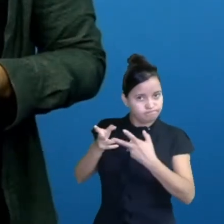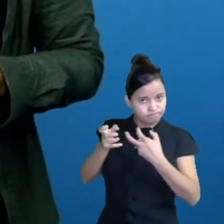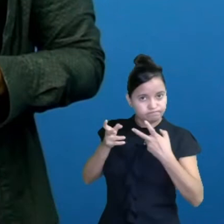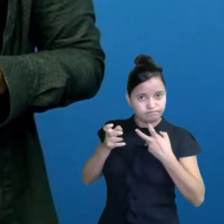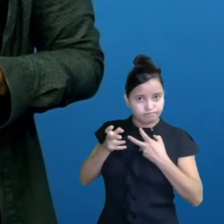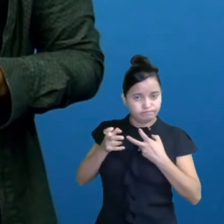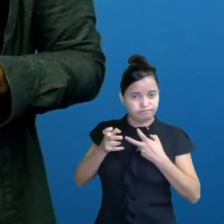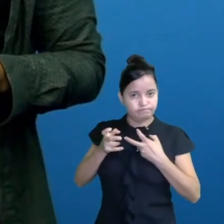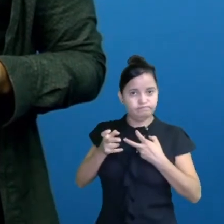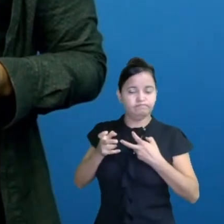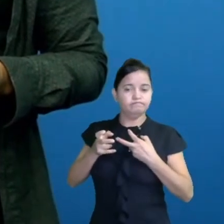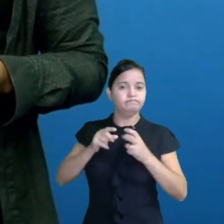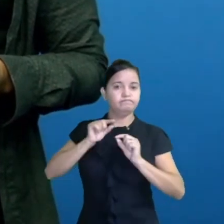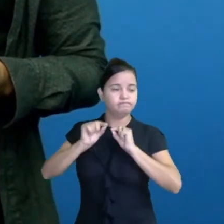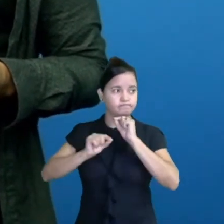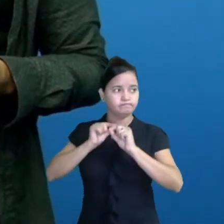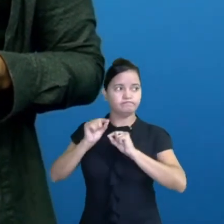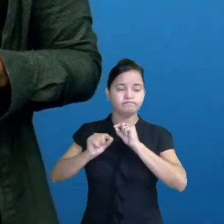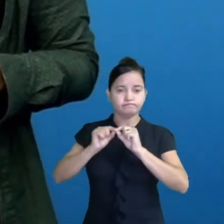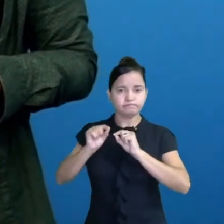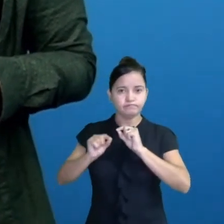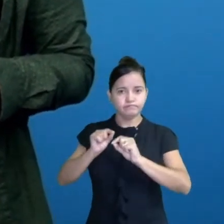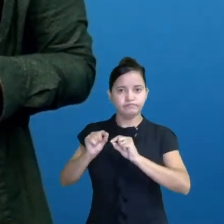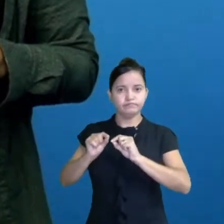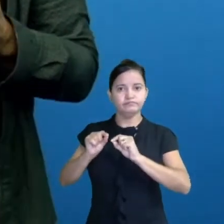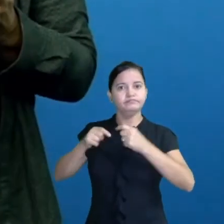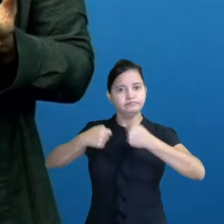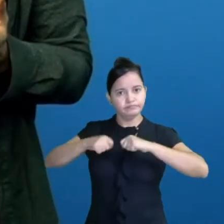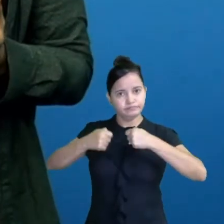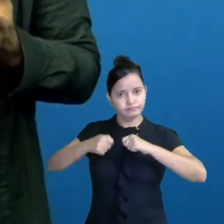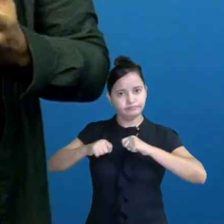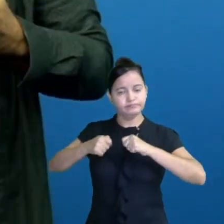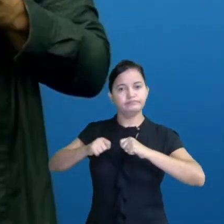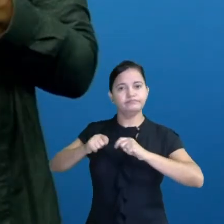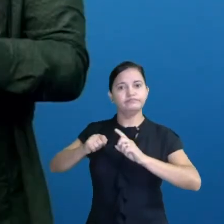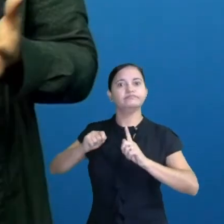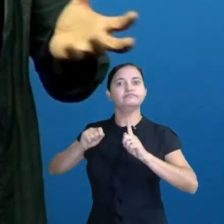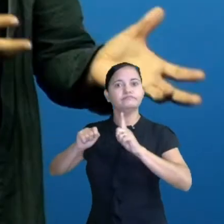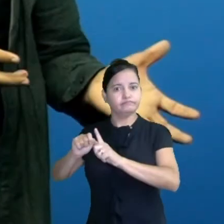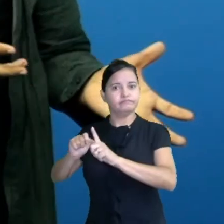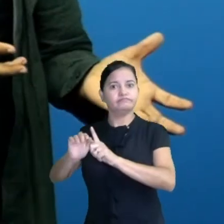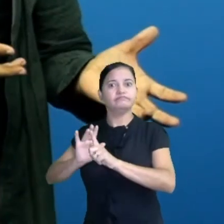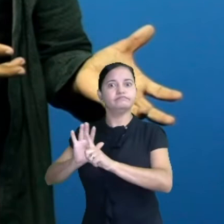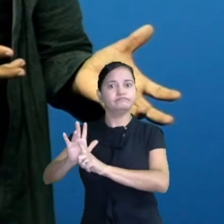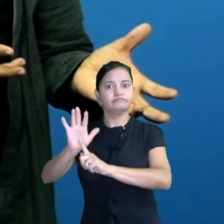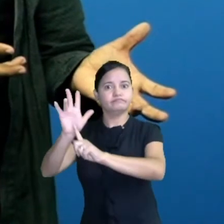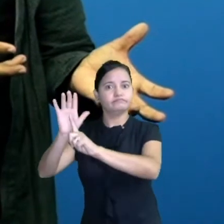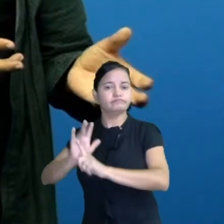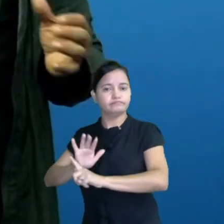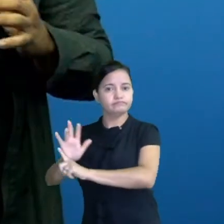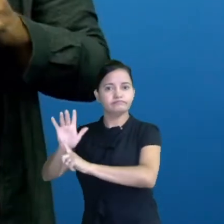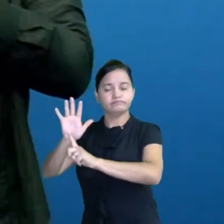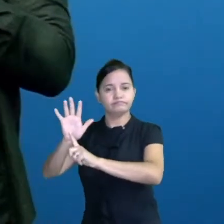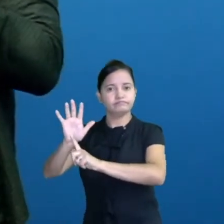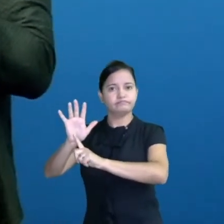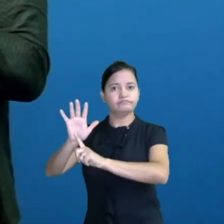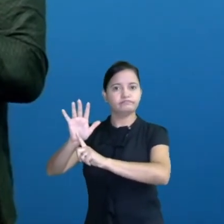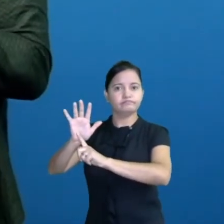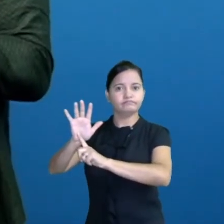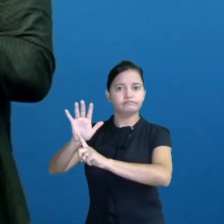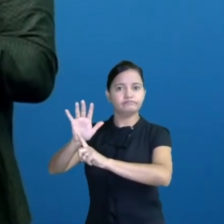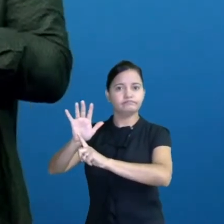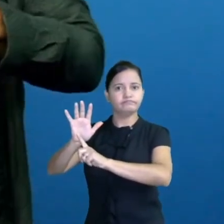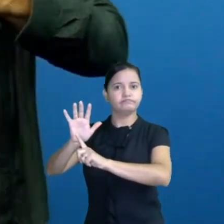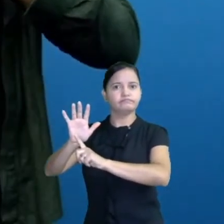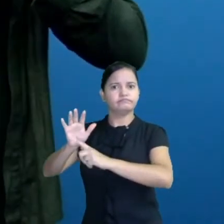de diminuir as emissões e a liberação desses tipos de gases que são nocivos para a nossa camada de ozônio. Mas isso eles fizeram